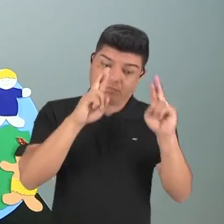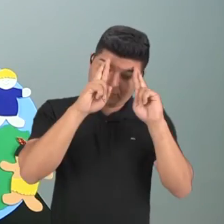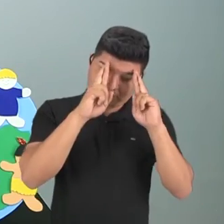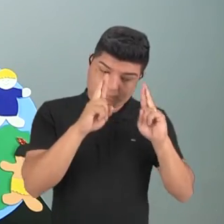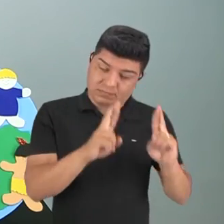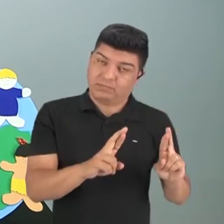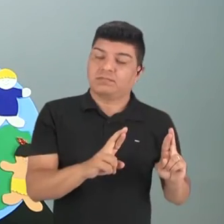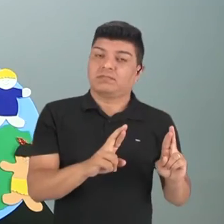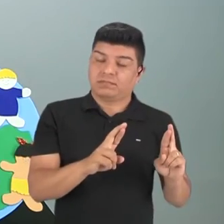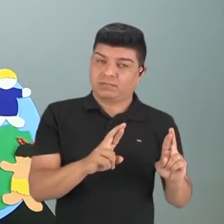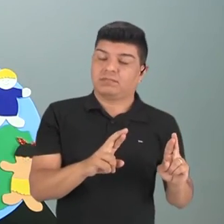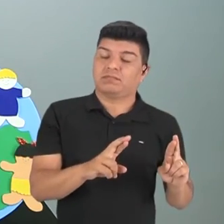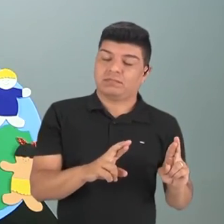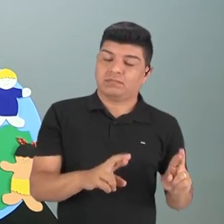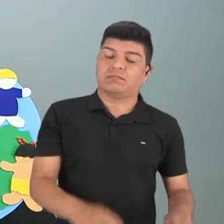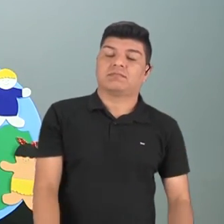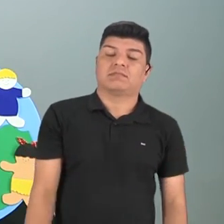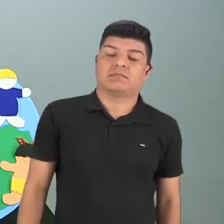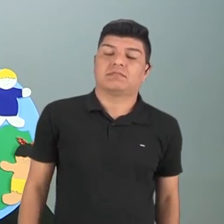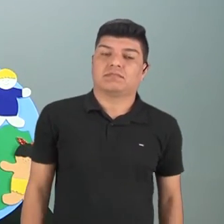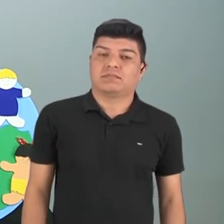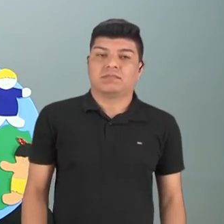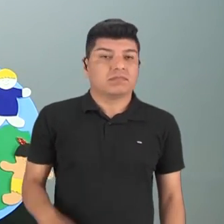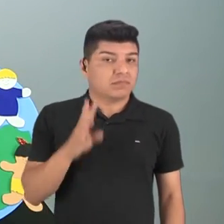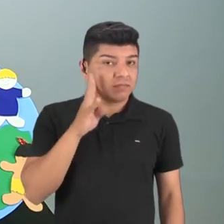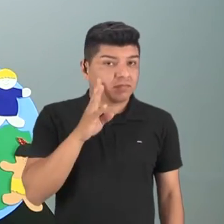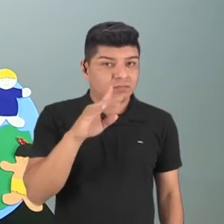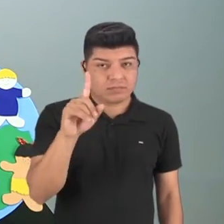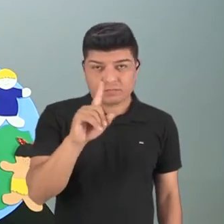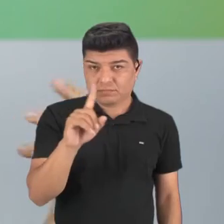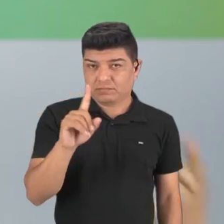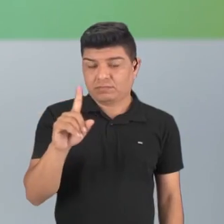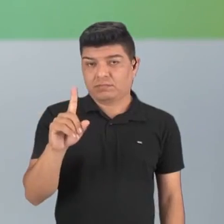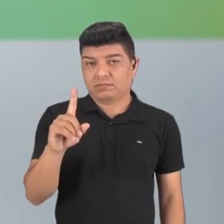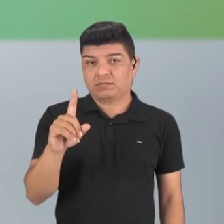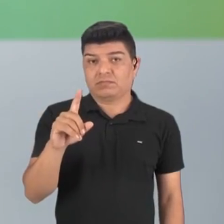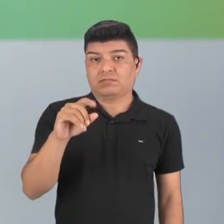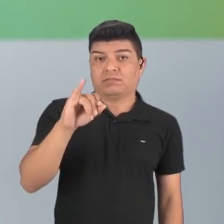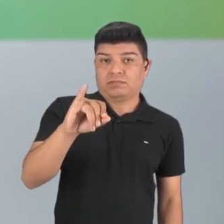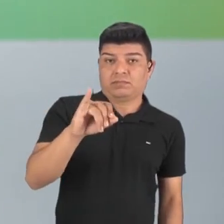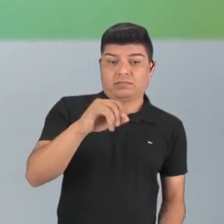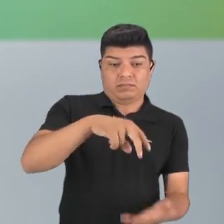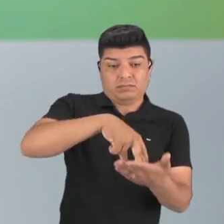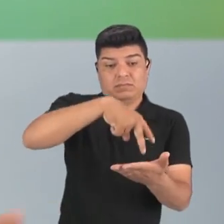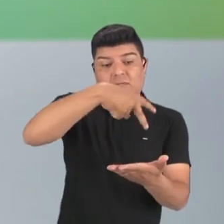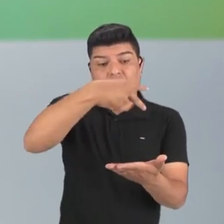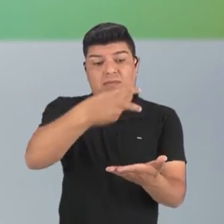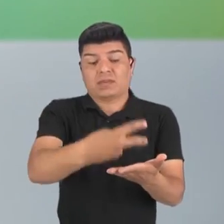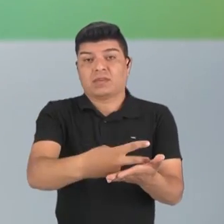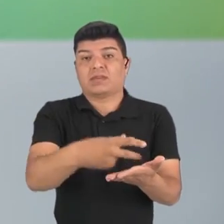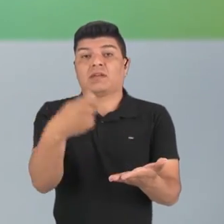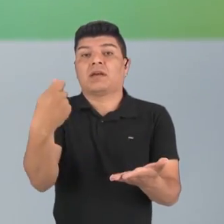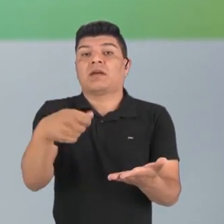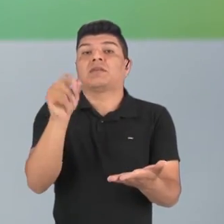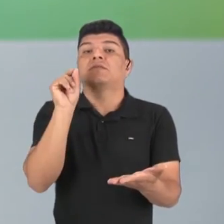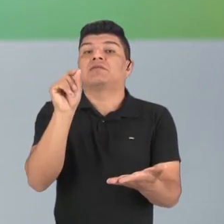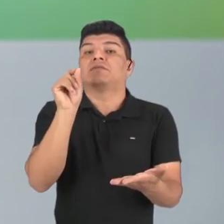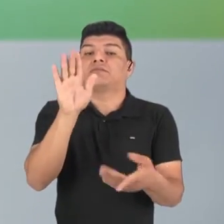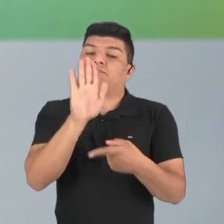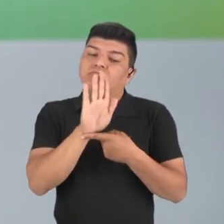desrespeito. Muito bem. Isso não é legal, não é mesmo? Quando alguém estiver caindo, a gente precisa ir lá e